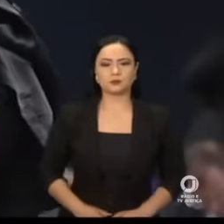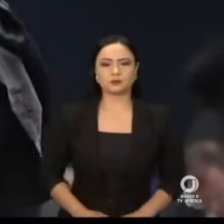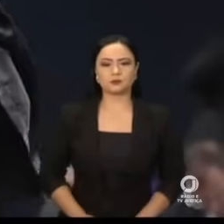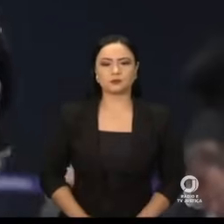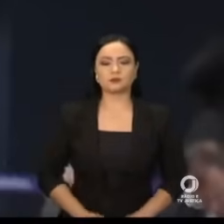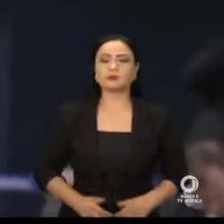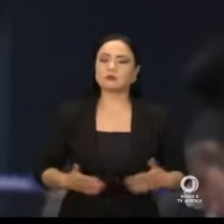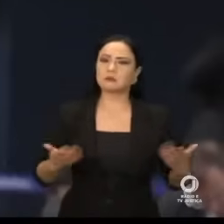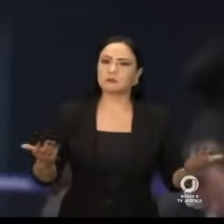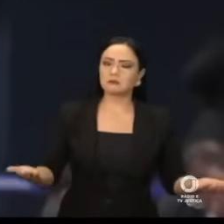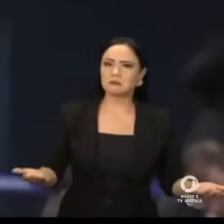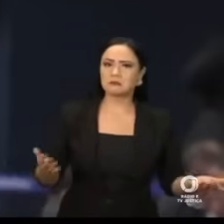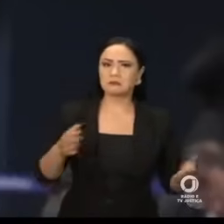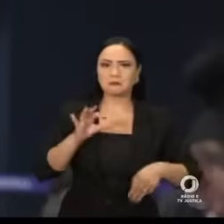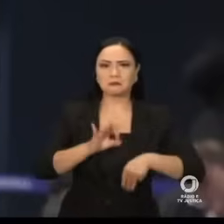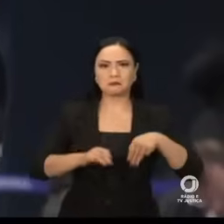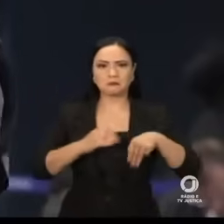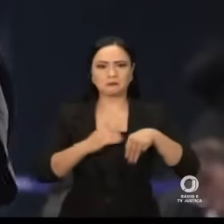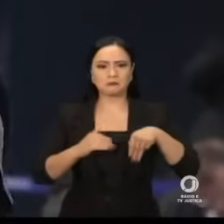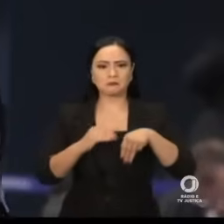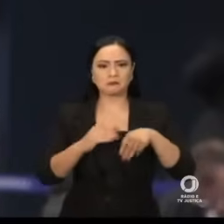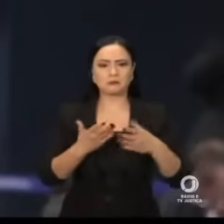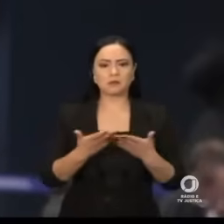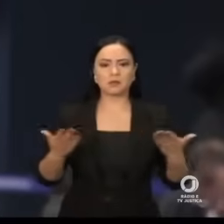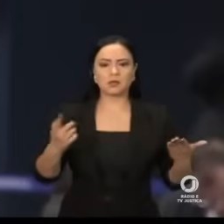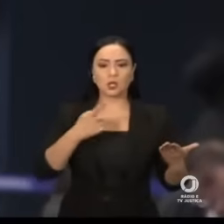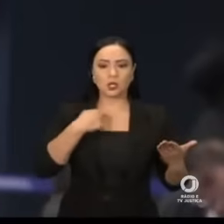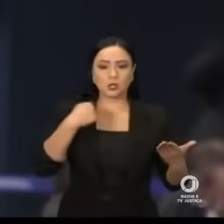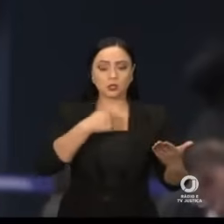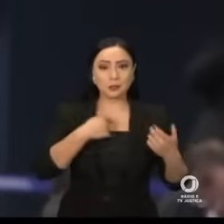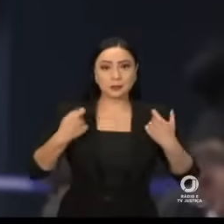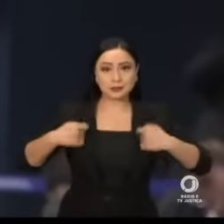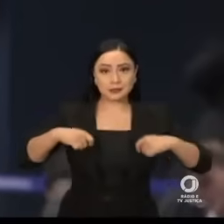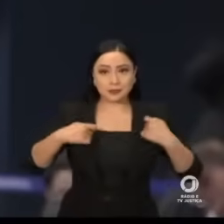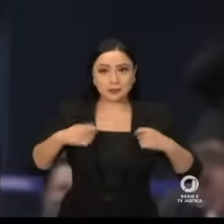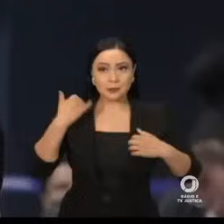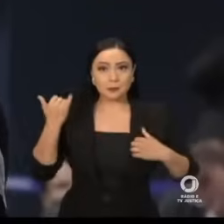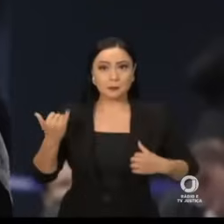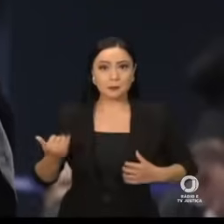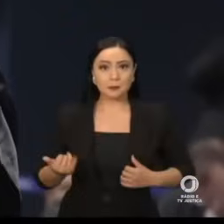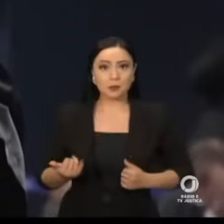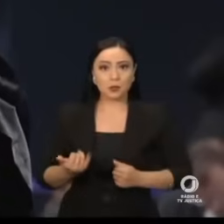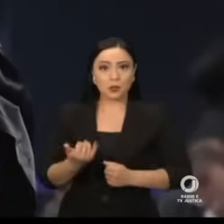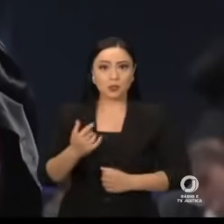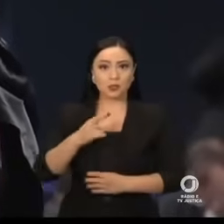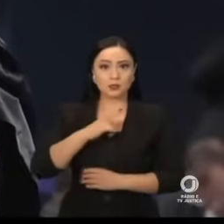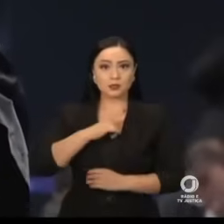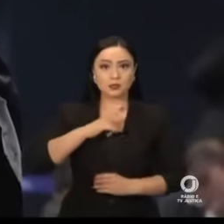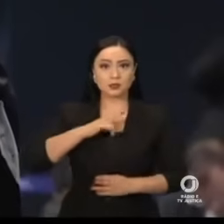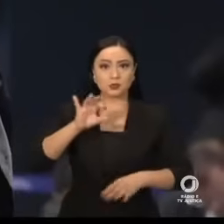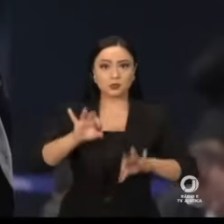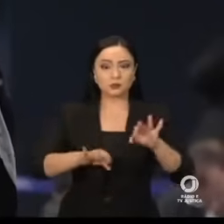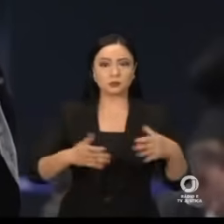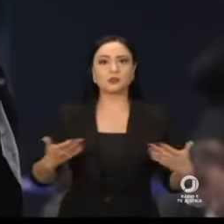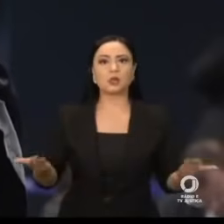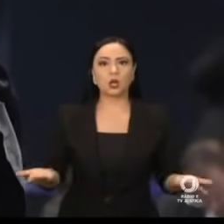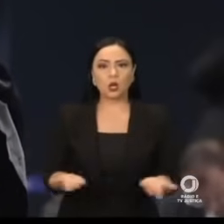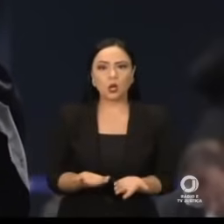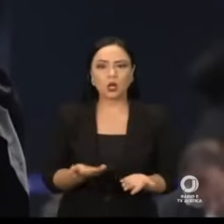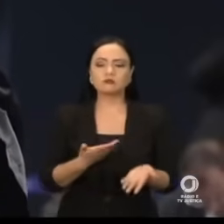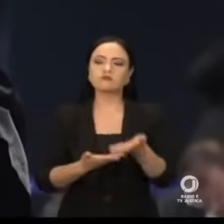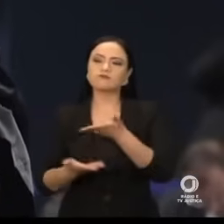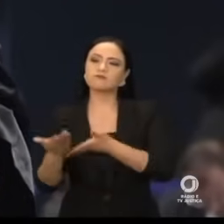Então, senhores ministros, nós precisamos, com a importância que tem esse julgamento, tratar